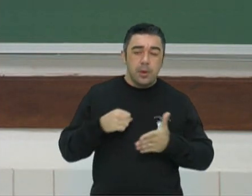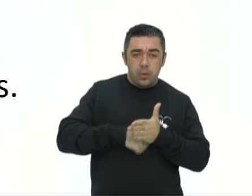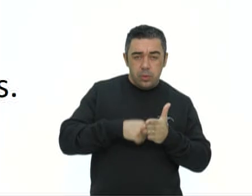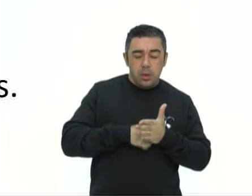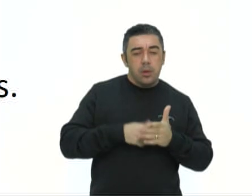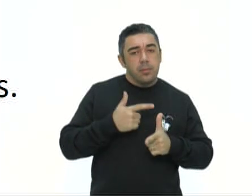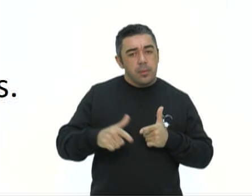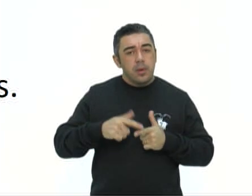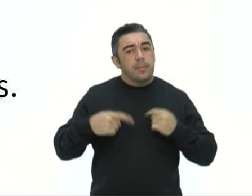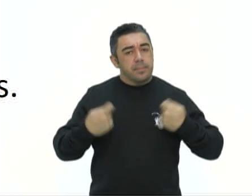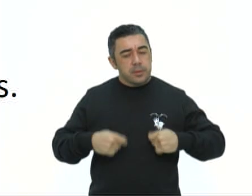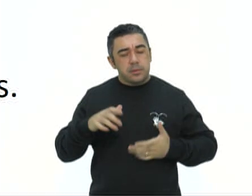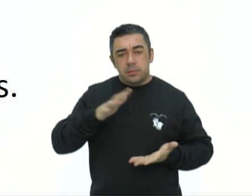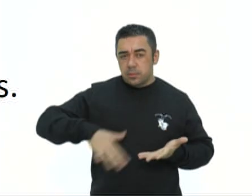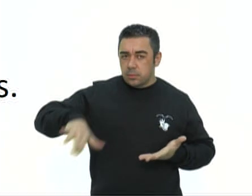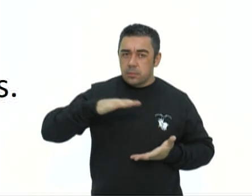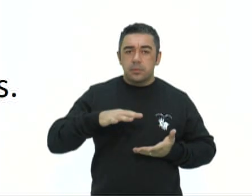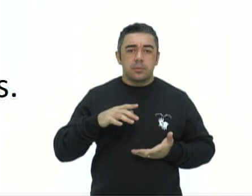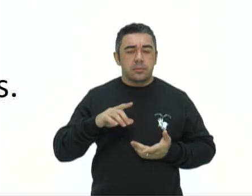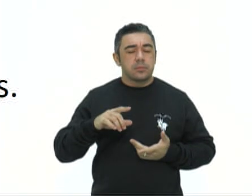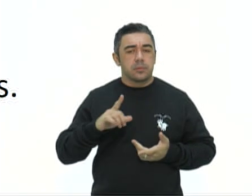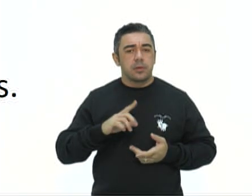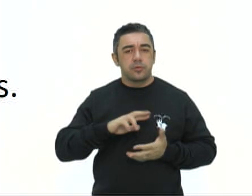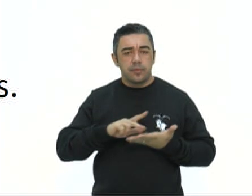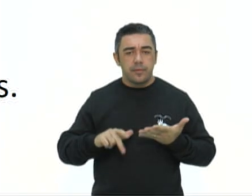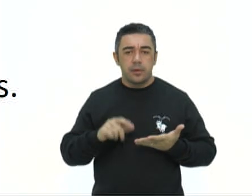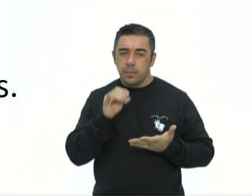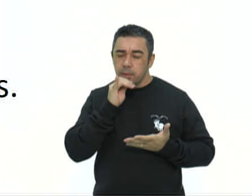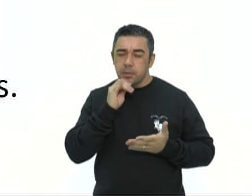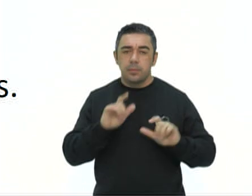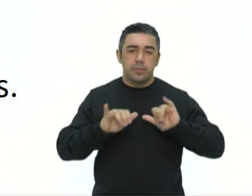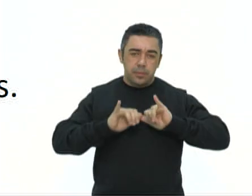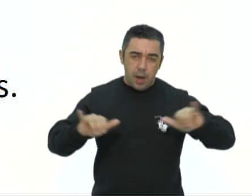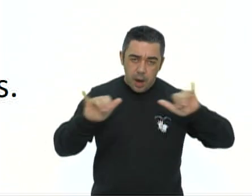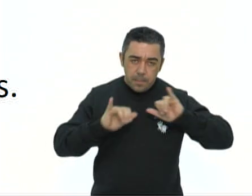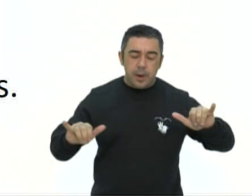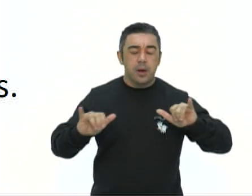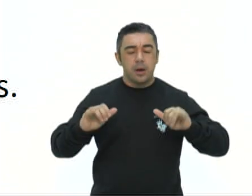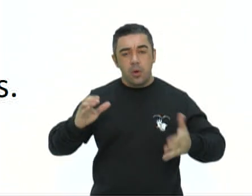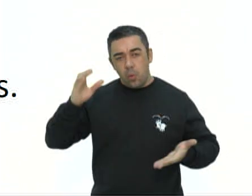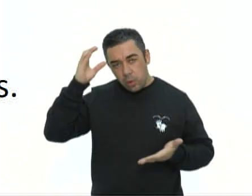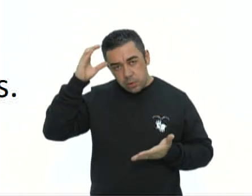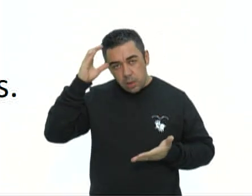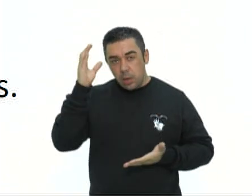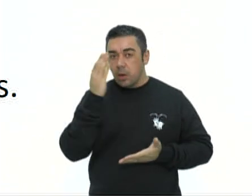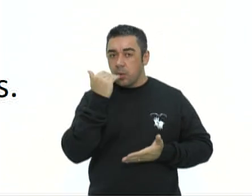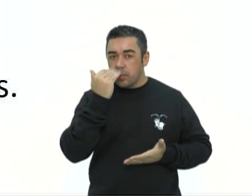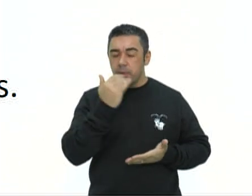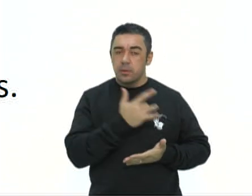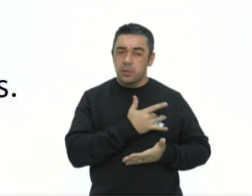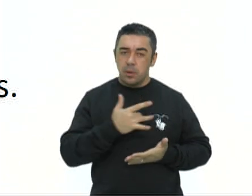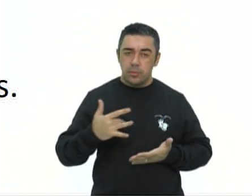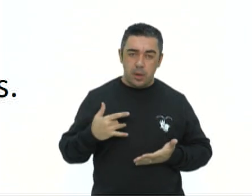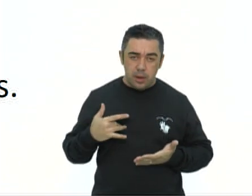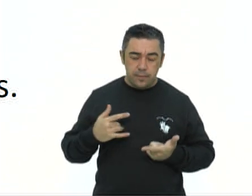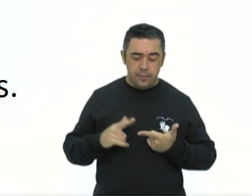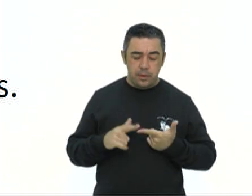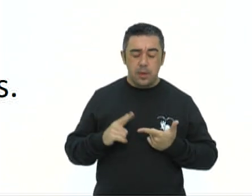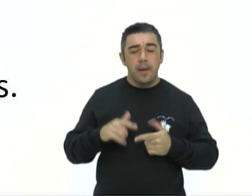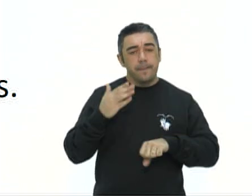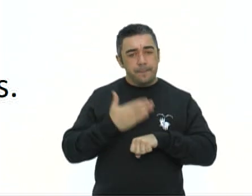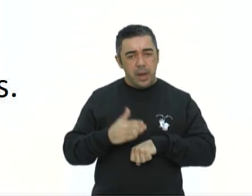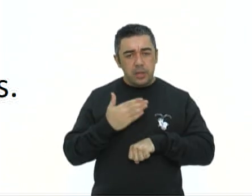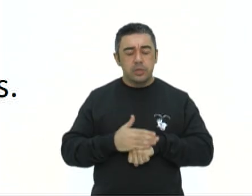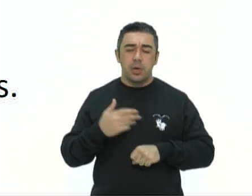são necessárias iniciativas diversas, como campanhas de conscientização para uma alimentação saudável, estímulo à prática de